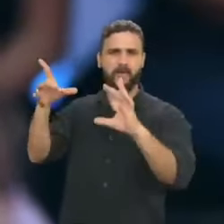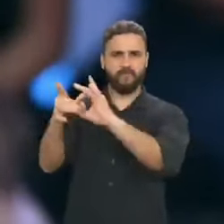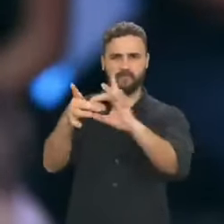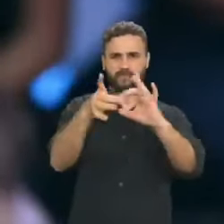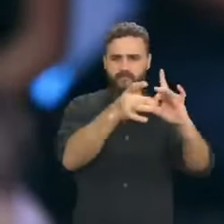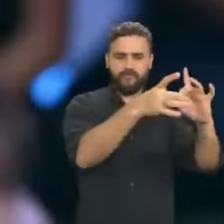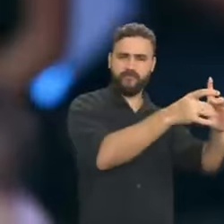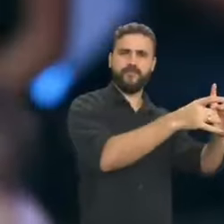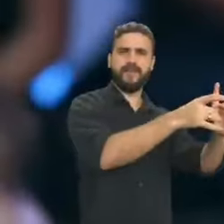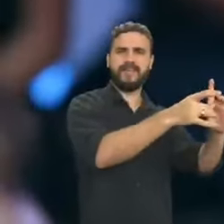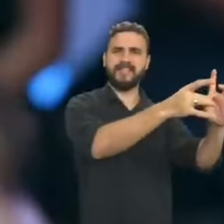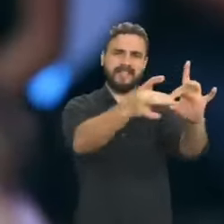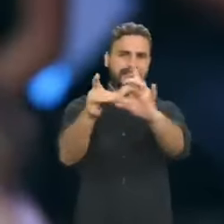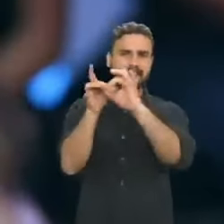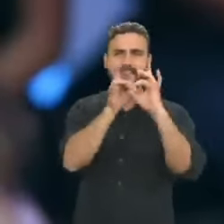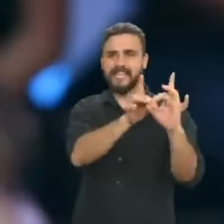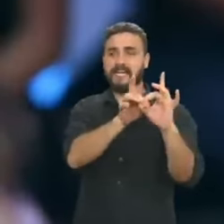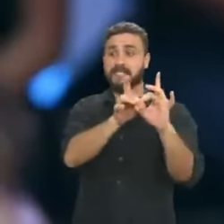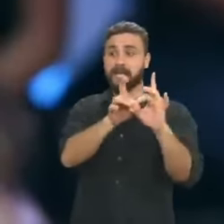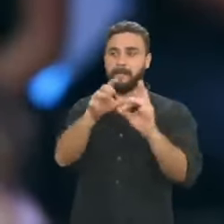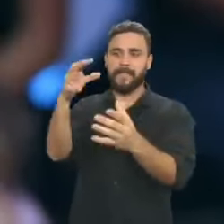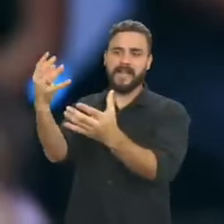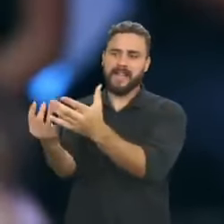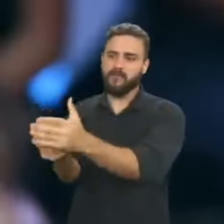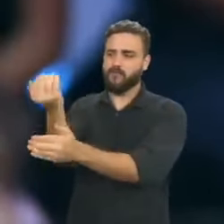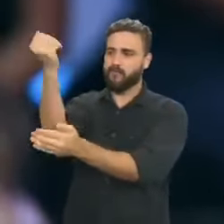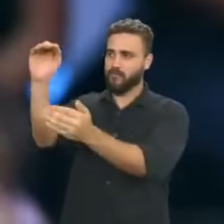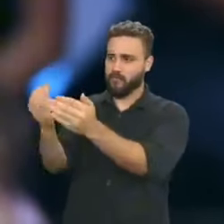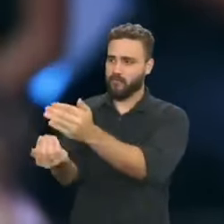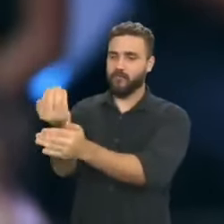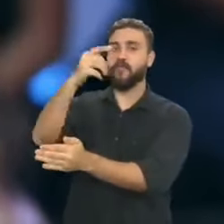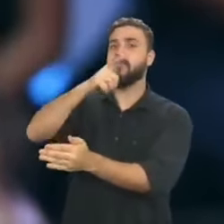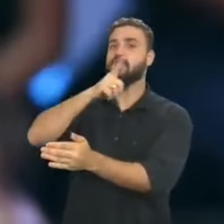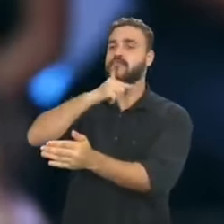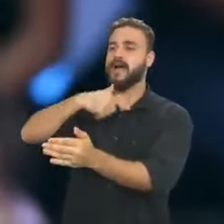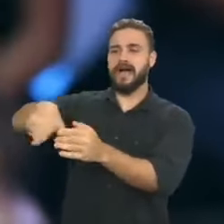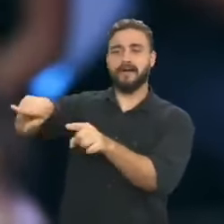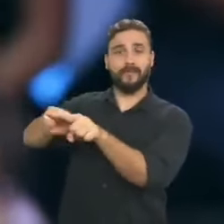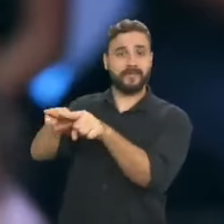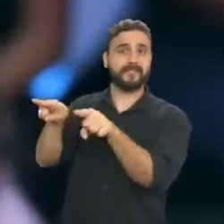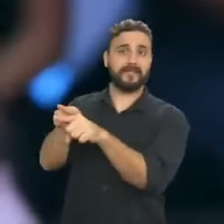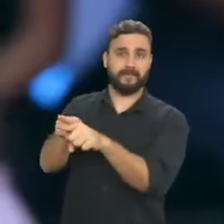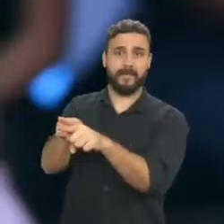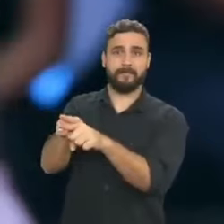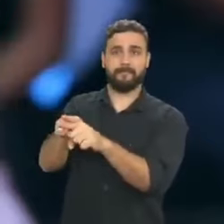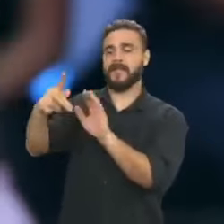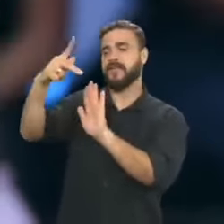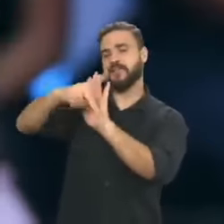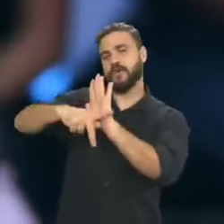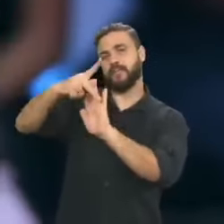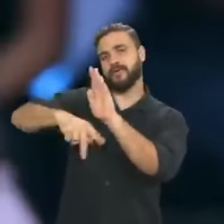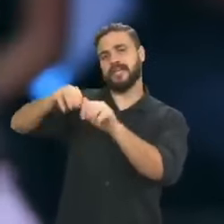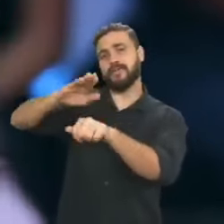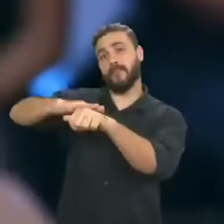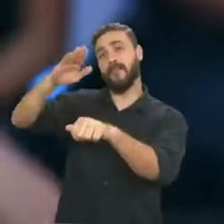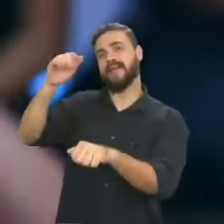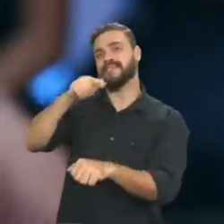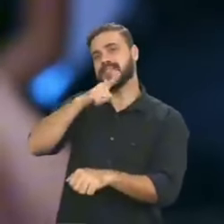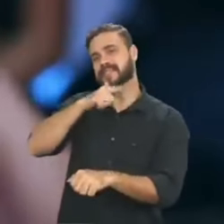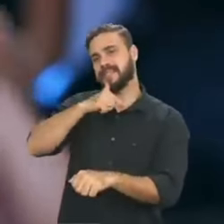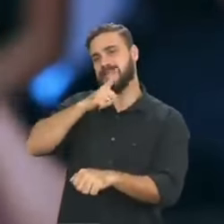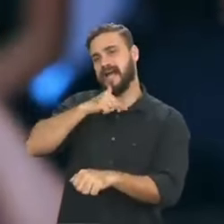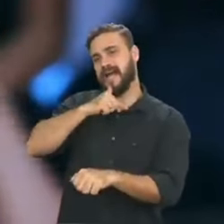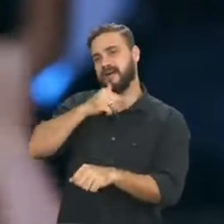de poços, né? Para fazer o Instituto IPIB com o projeto Mais Água, levar água onde